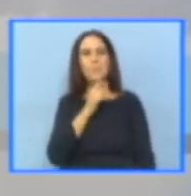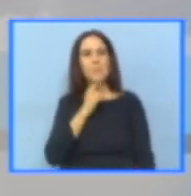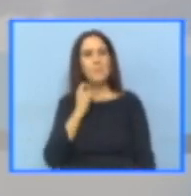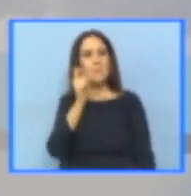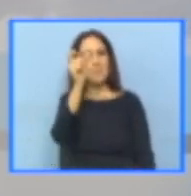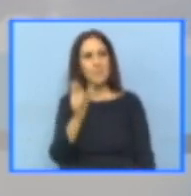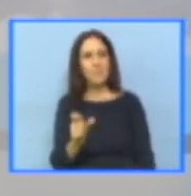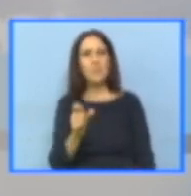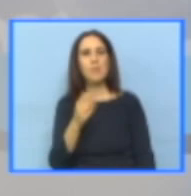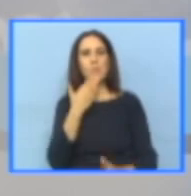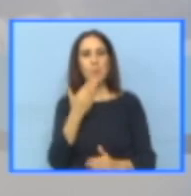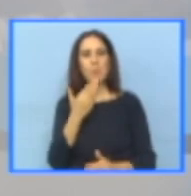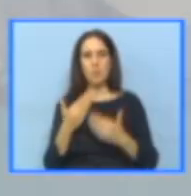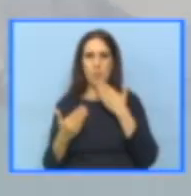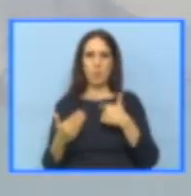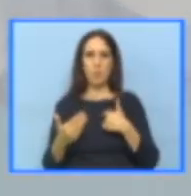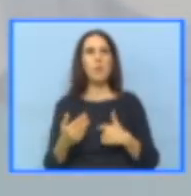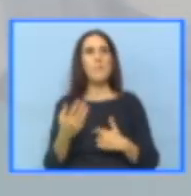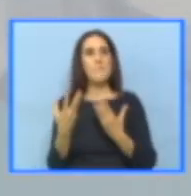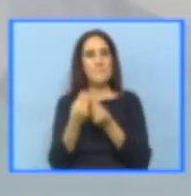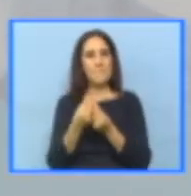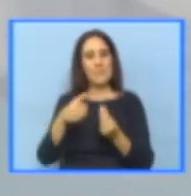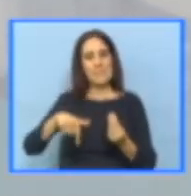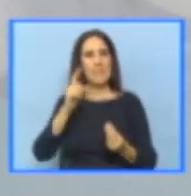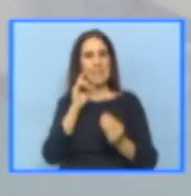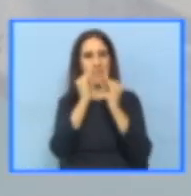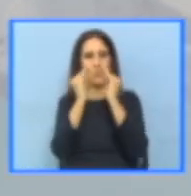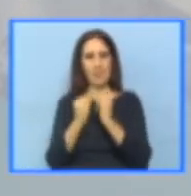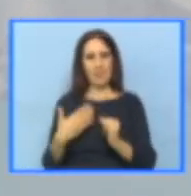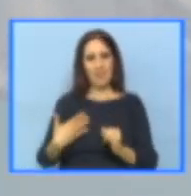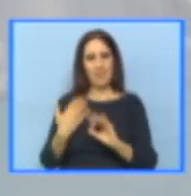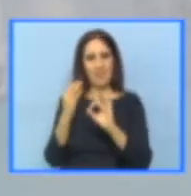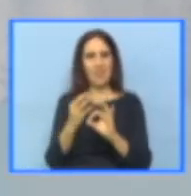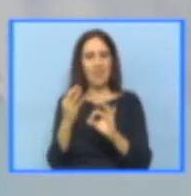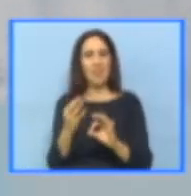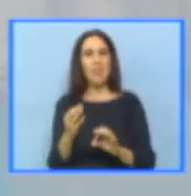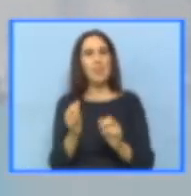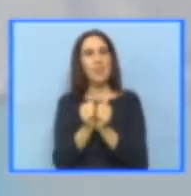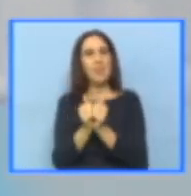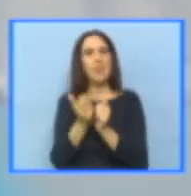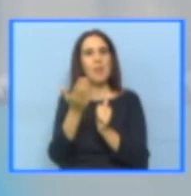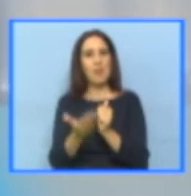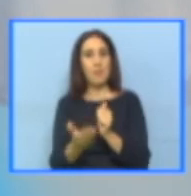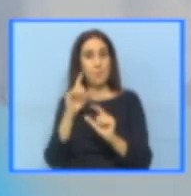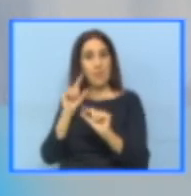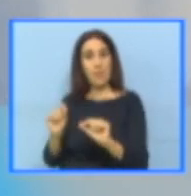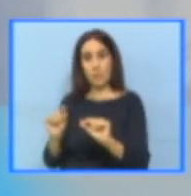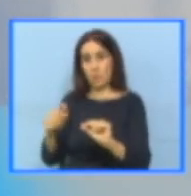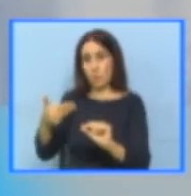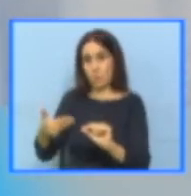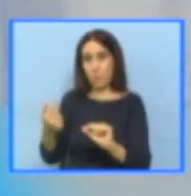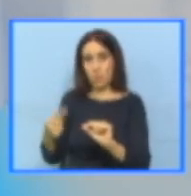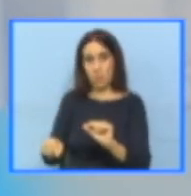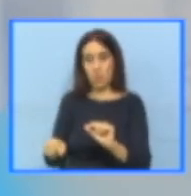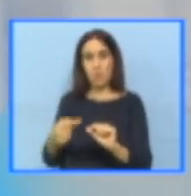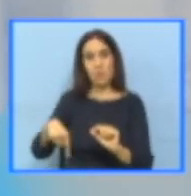obrigado por ter estado aqui hoje entre nós neste Dia Internacional da Caridade. Acompanhe-nos então na rádio, na Antena 1,